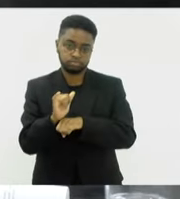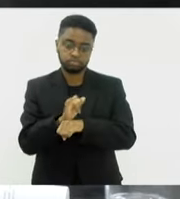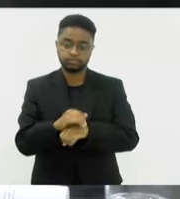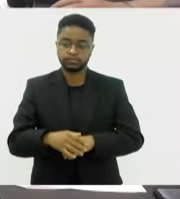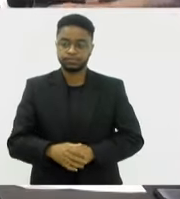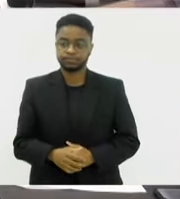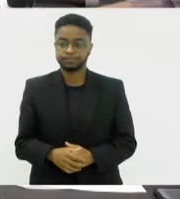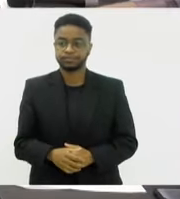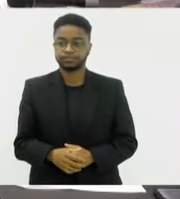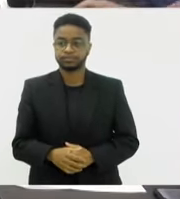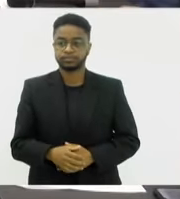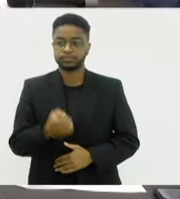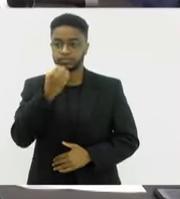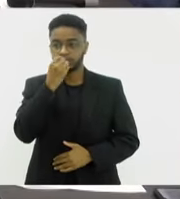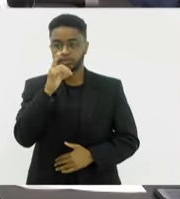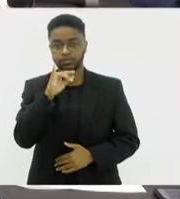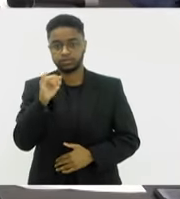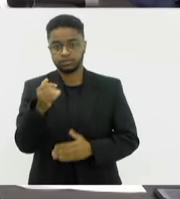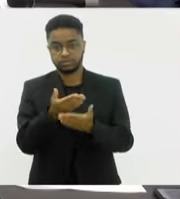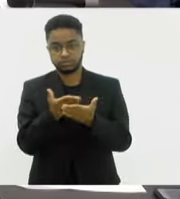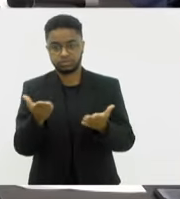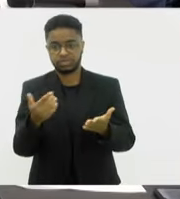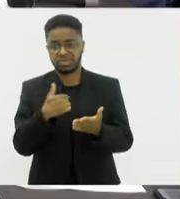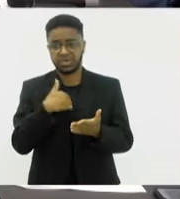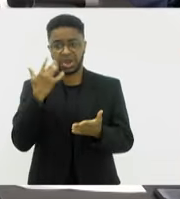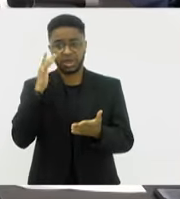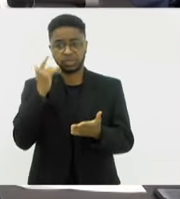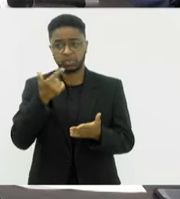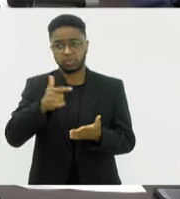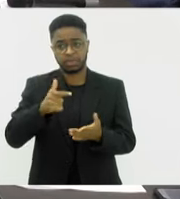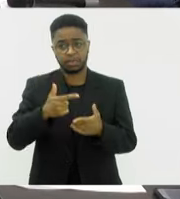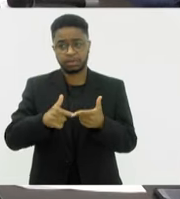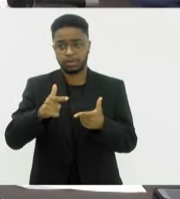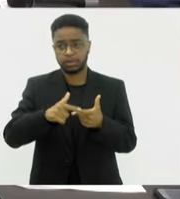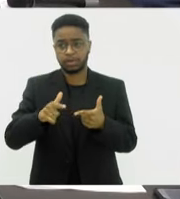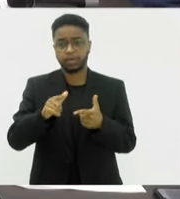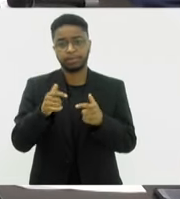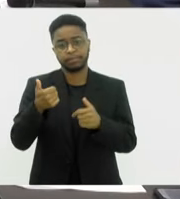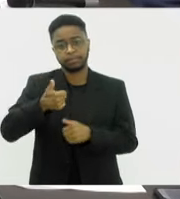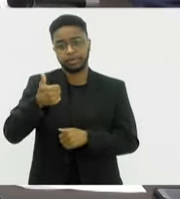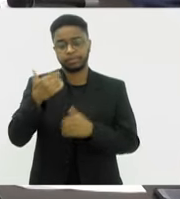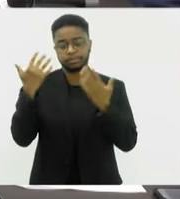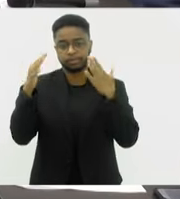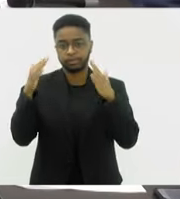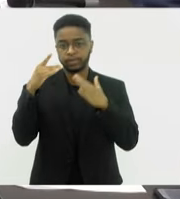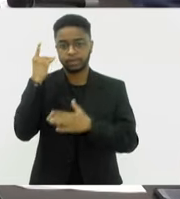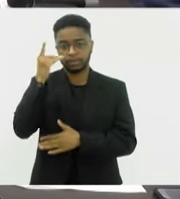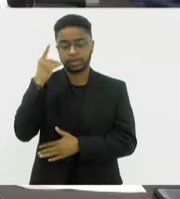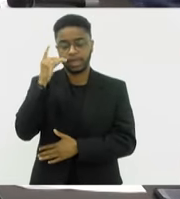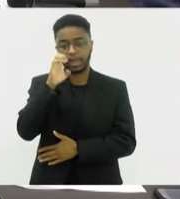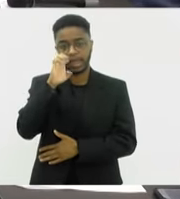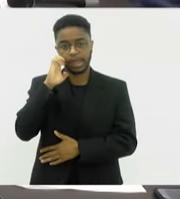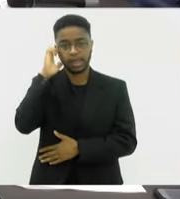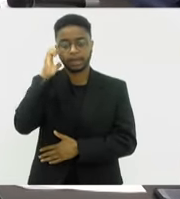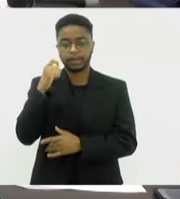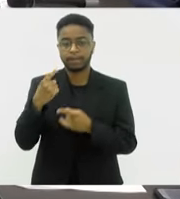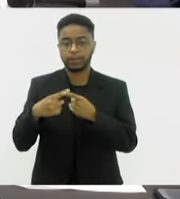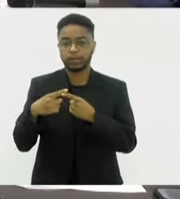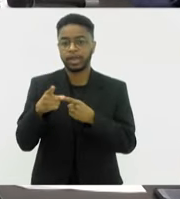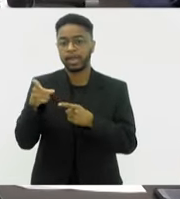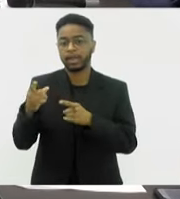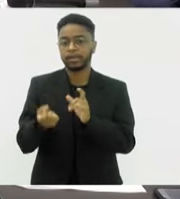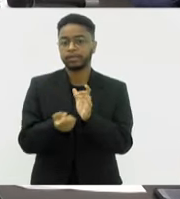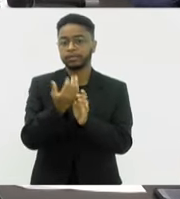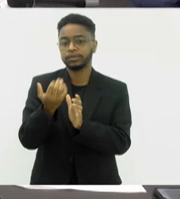bom dia a todos. Eu também não vejo problema algum. Primeiro, eu quero dar os parabéns à deputada Élica, porque está legislando a